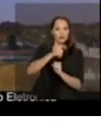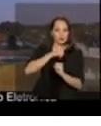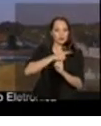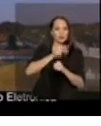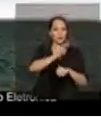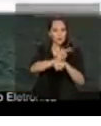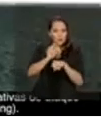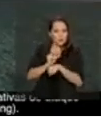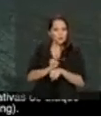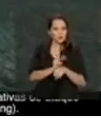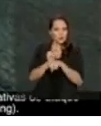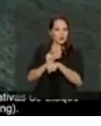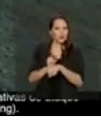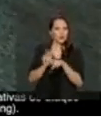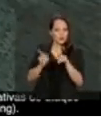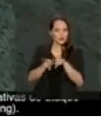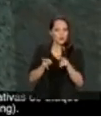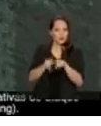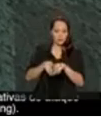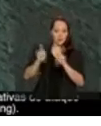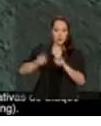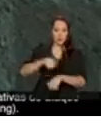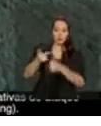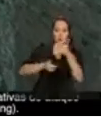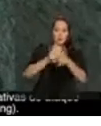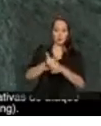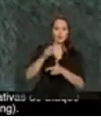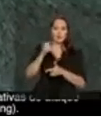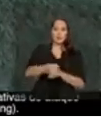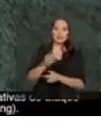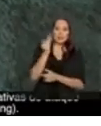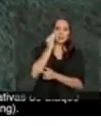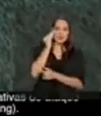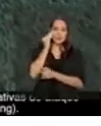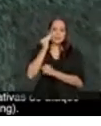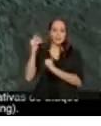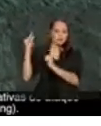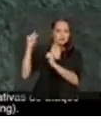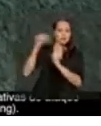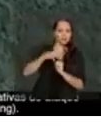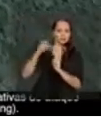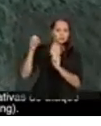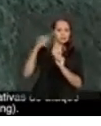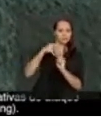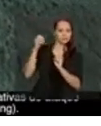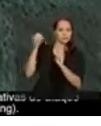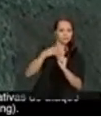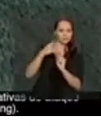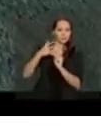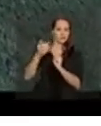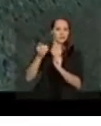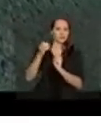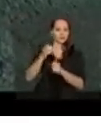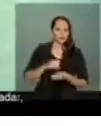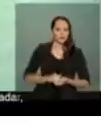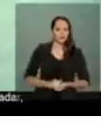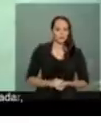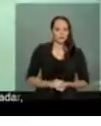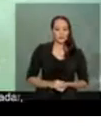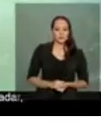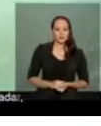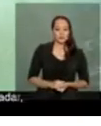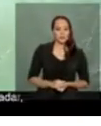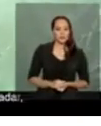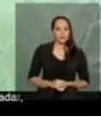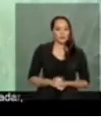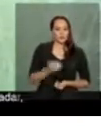proteção eletrônica que permitem a sua operação mesmo sob tentativas de ataque de interferência eletrônica, jamming.